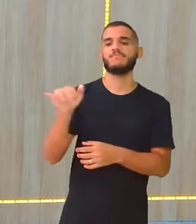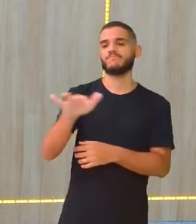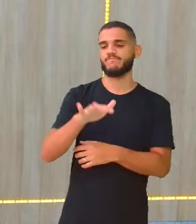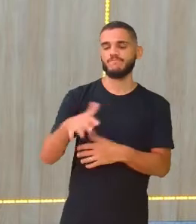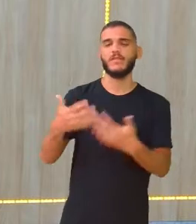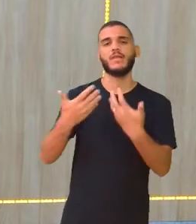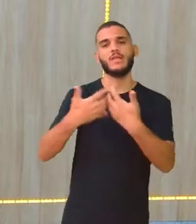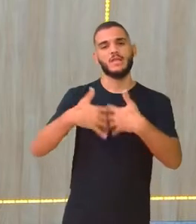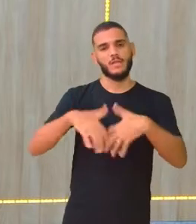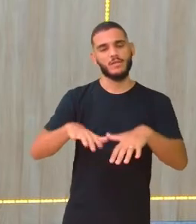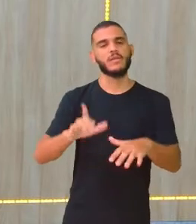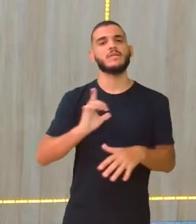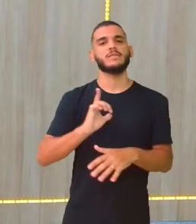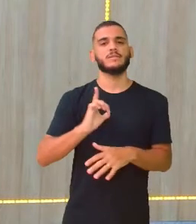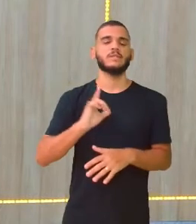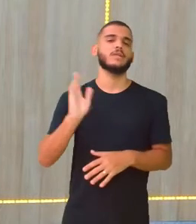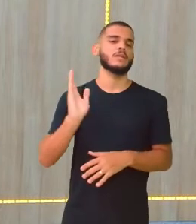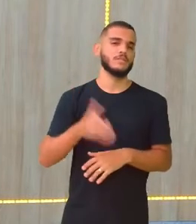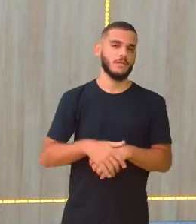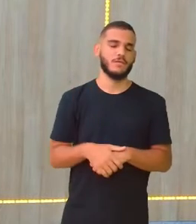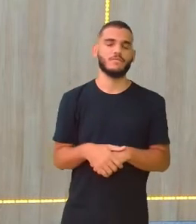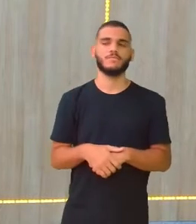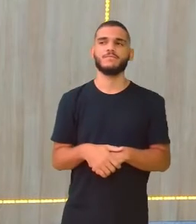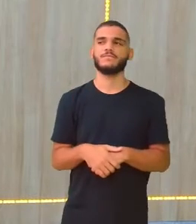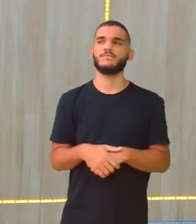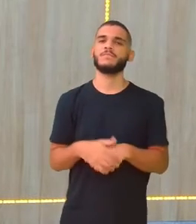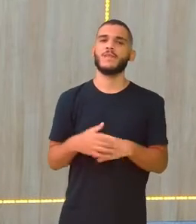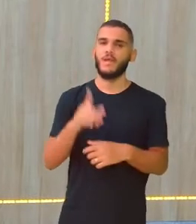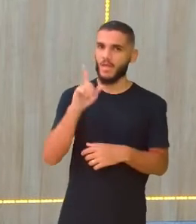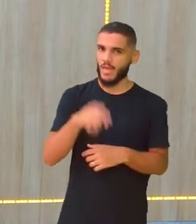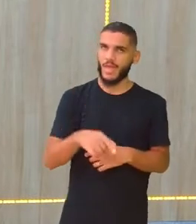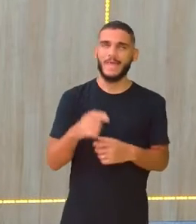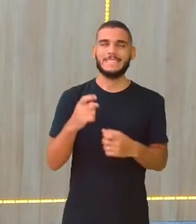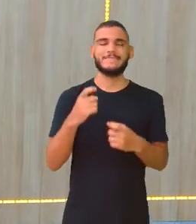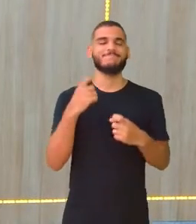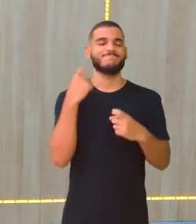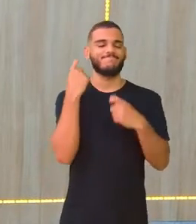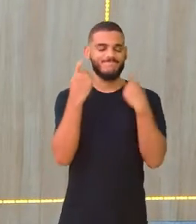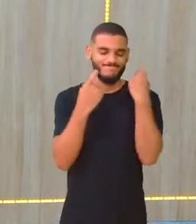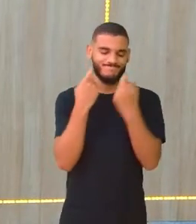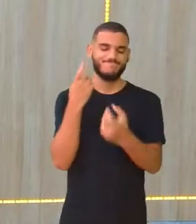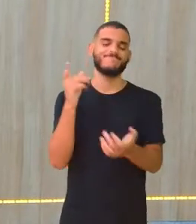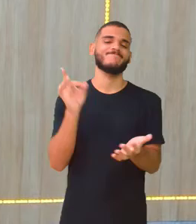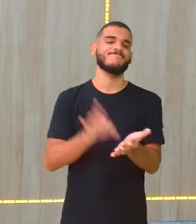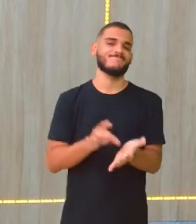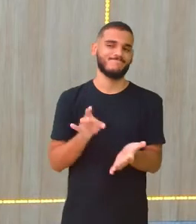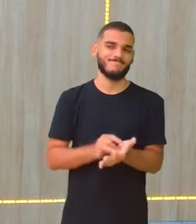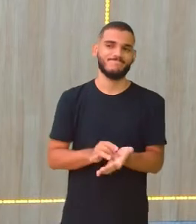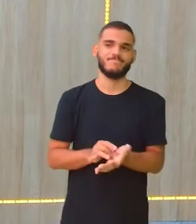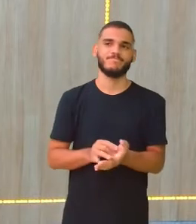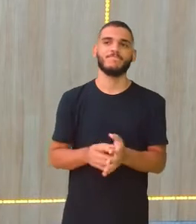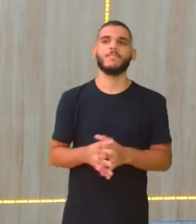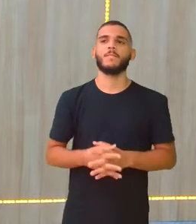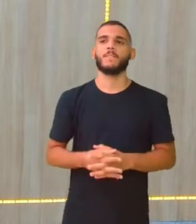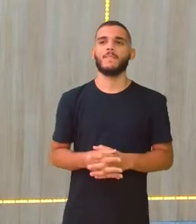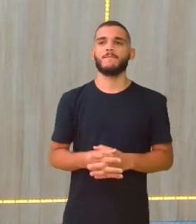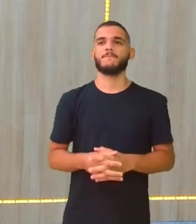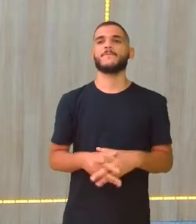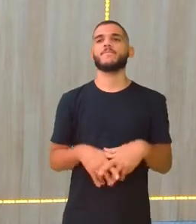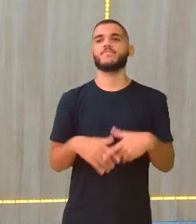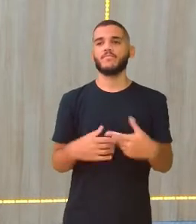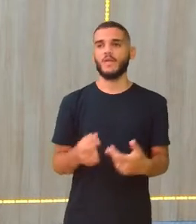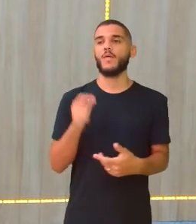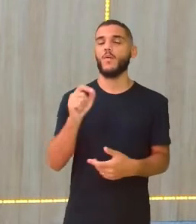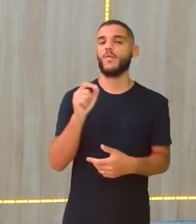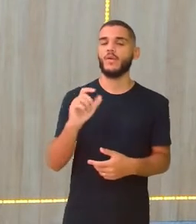naturais existentes ali. E isso é preocupante, porque, vê comigo, mas o que